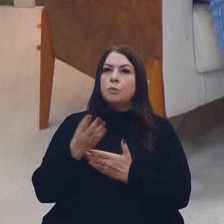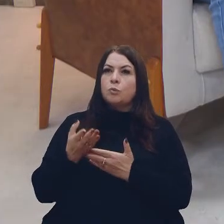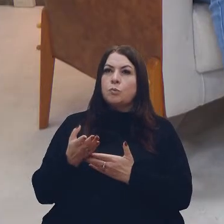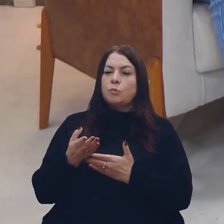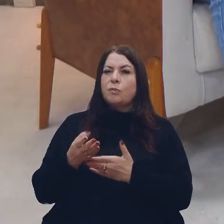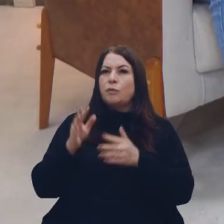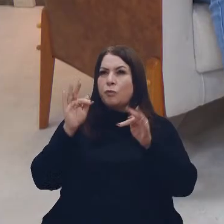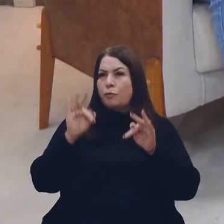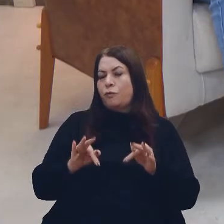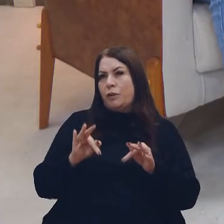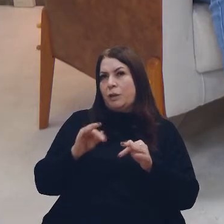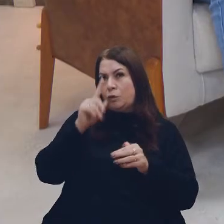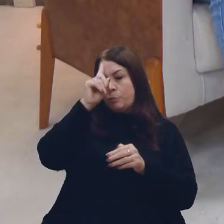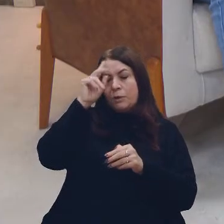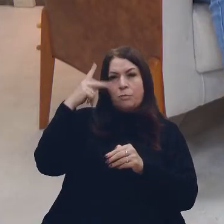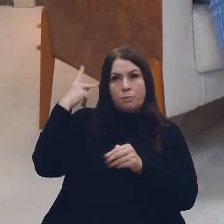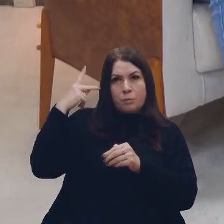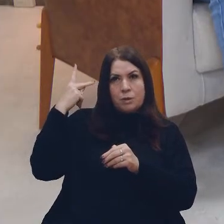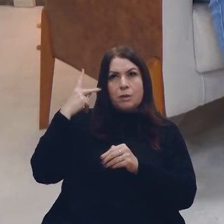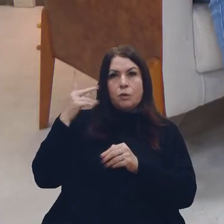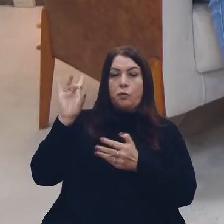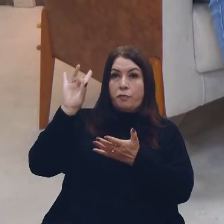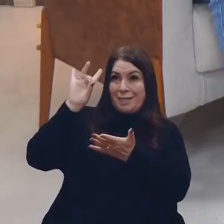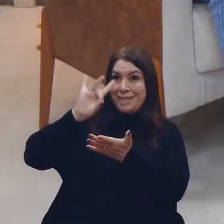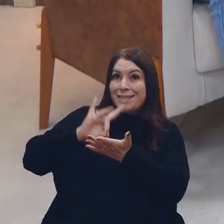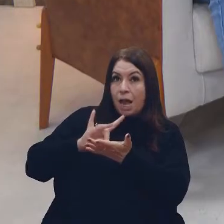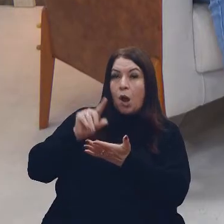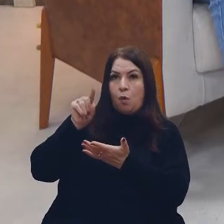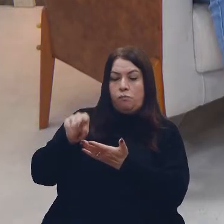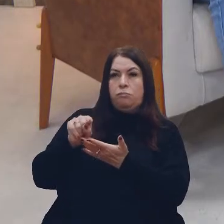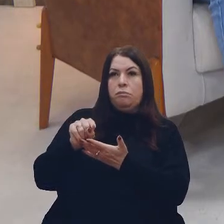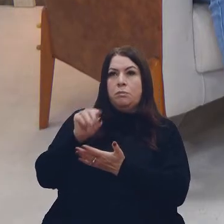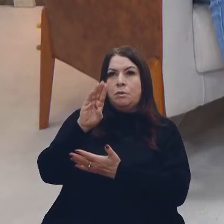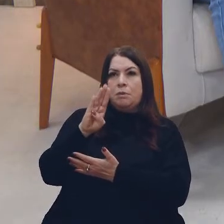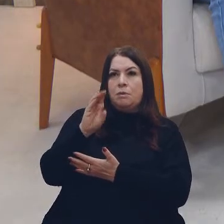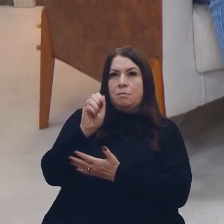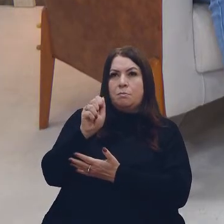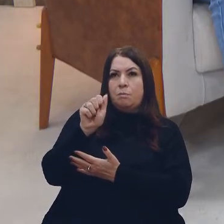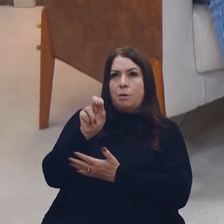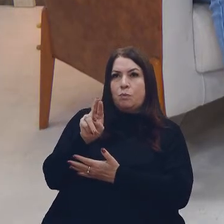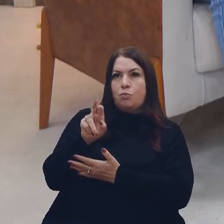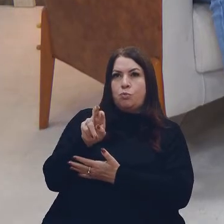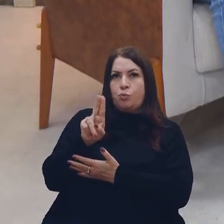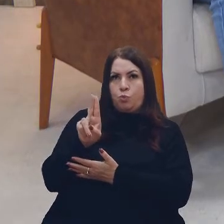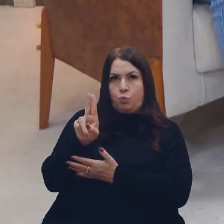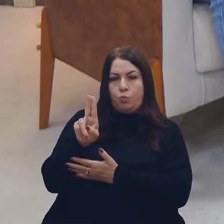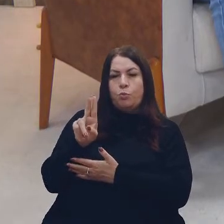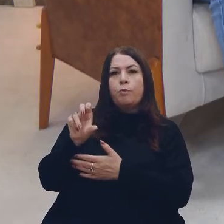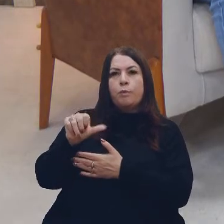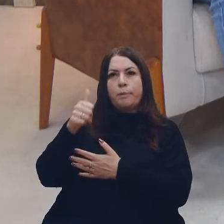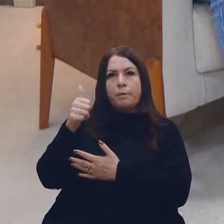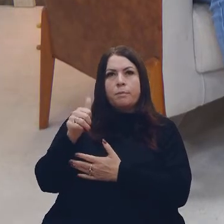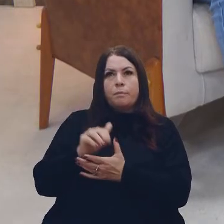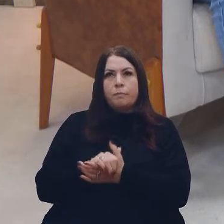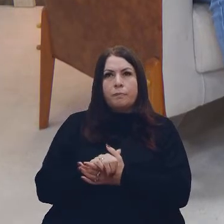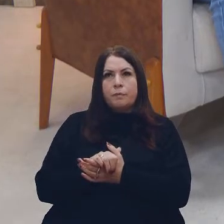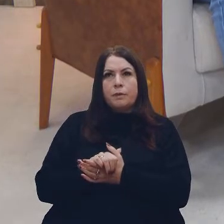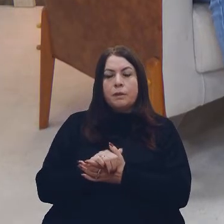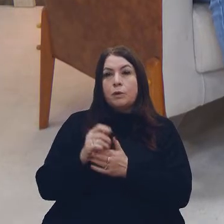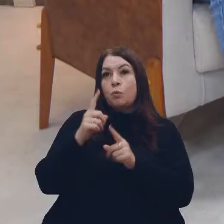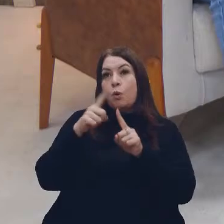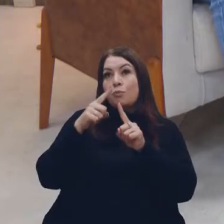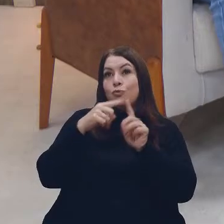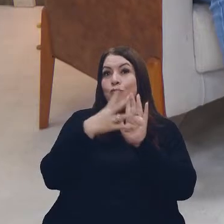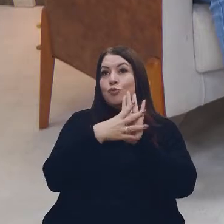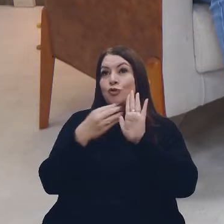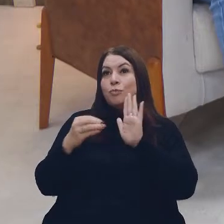luta antimanicomial, é um dia instituído lá em Bauru. Foi o primeiro modelo